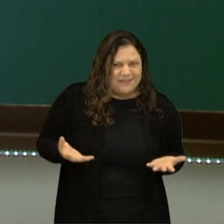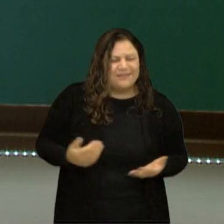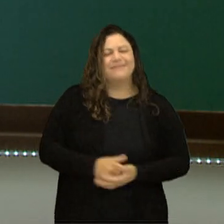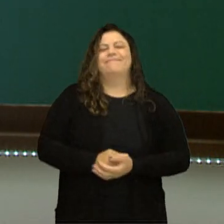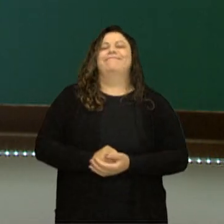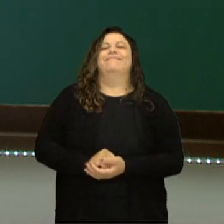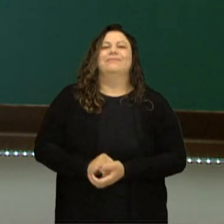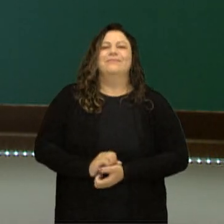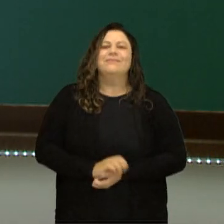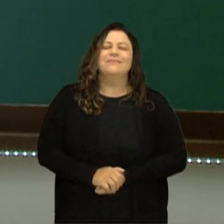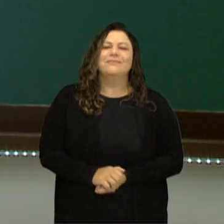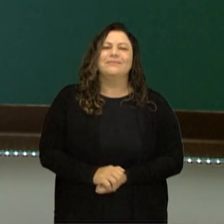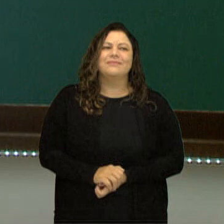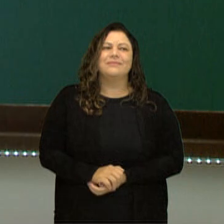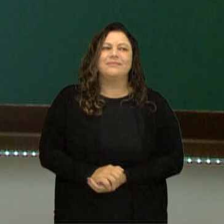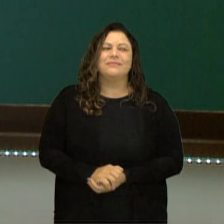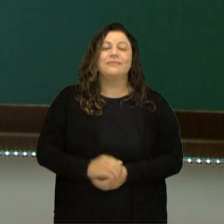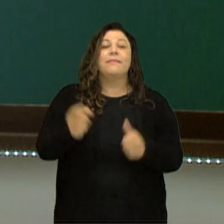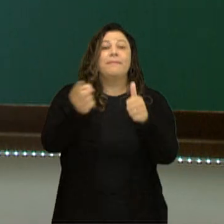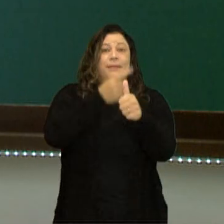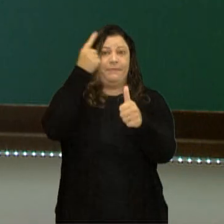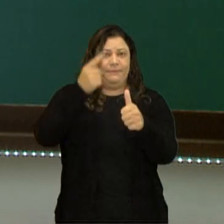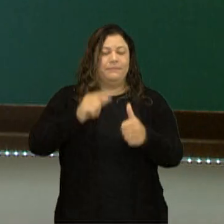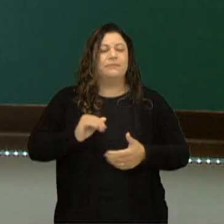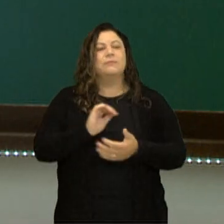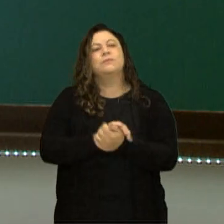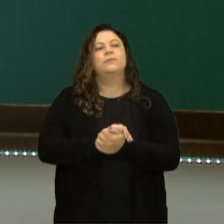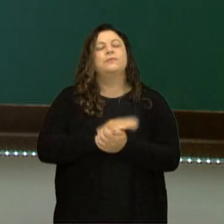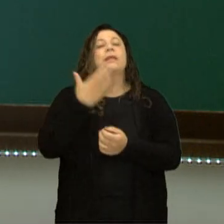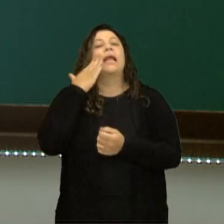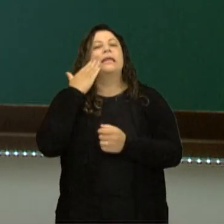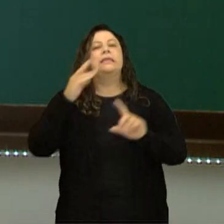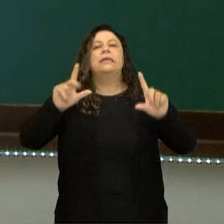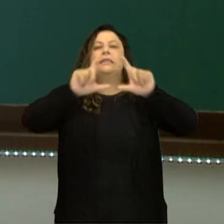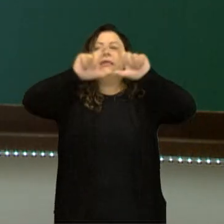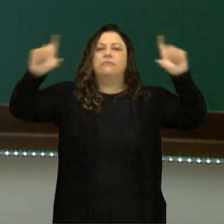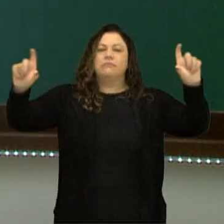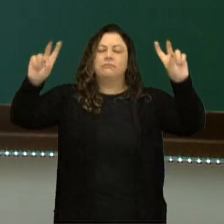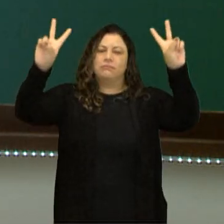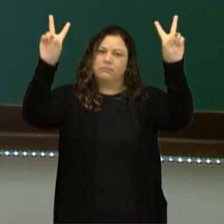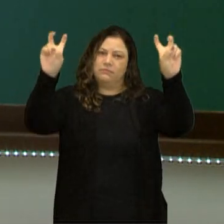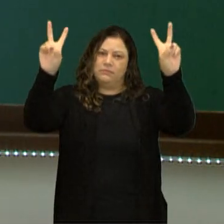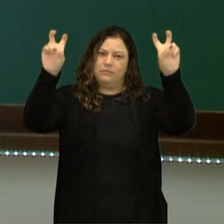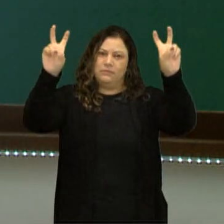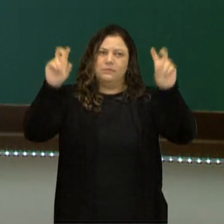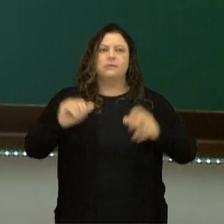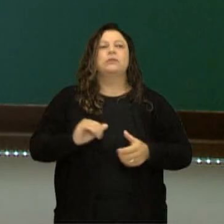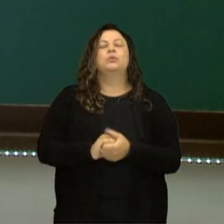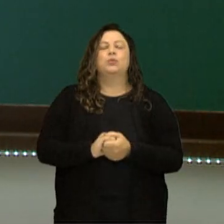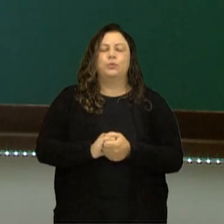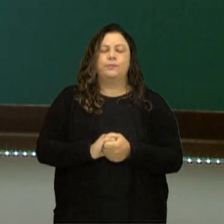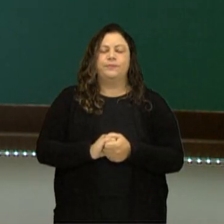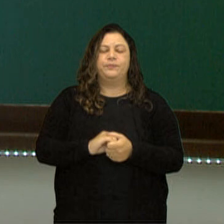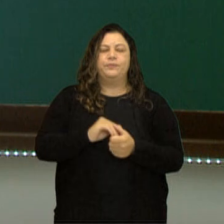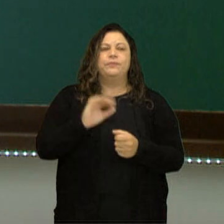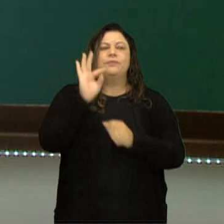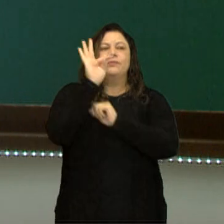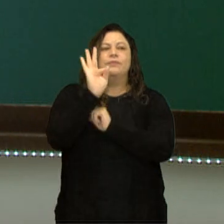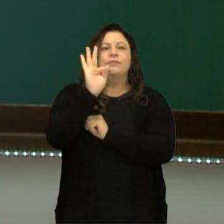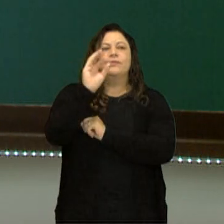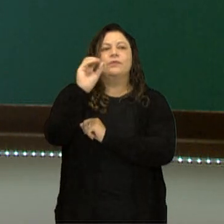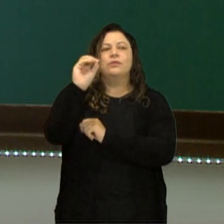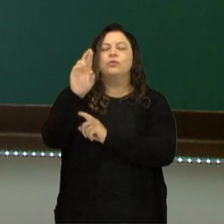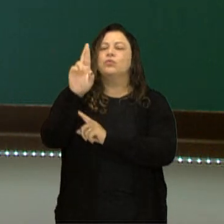texto? Primeira coisa que a gente tem que fazer é compreender o título. Então, um tour, tour é um passeio pela